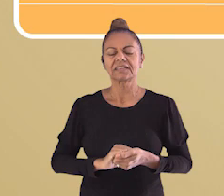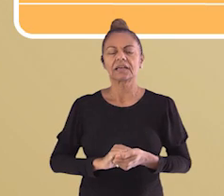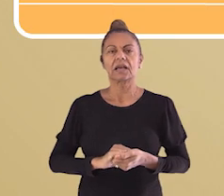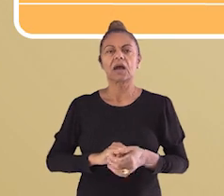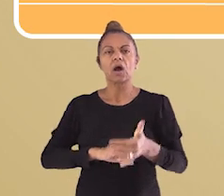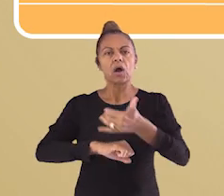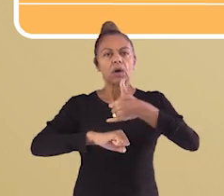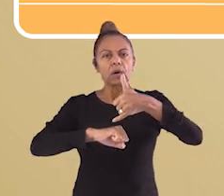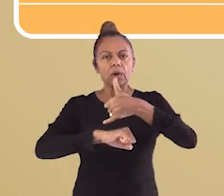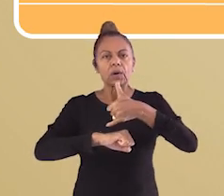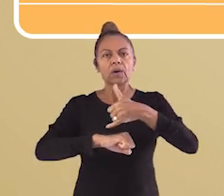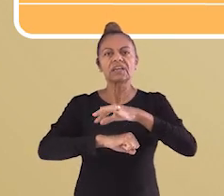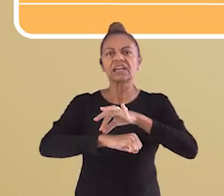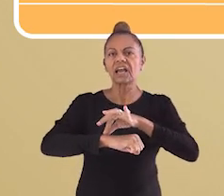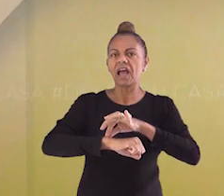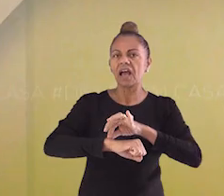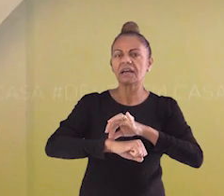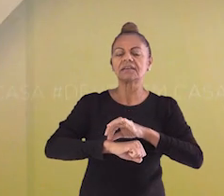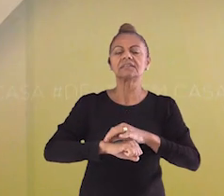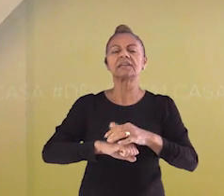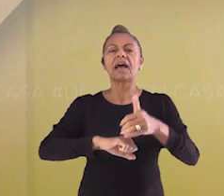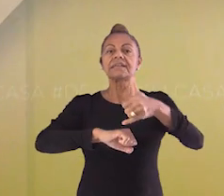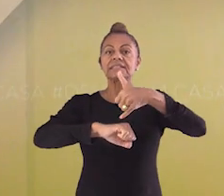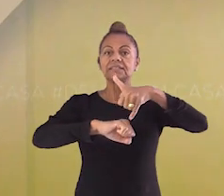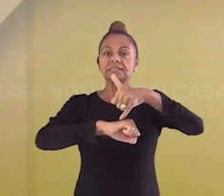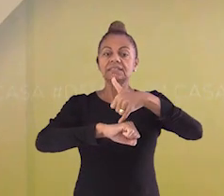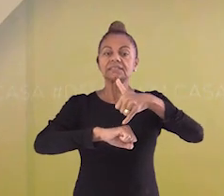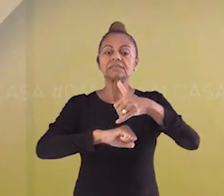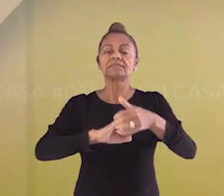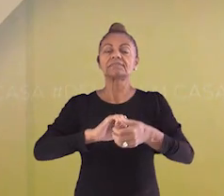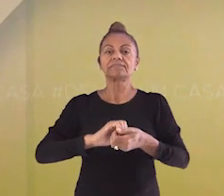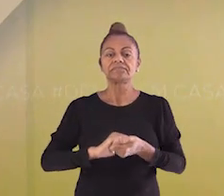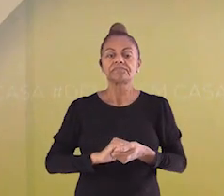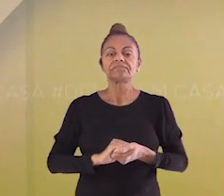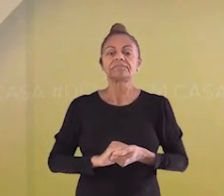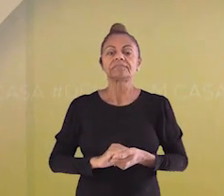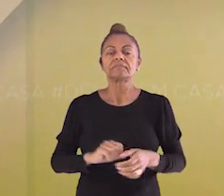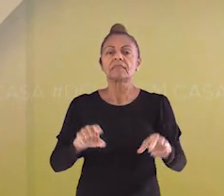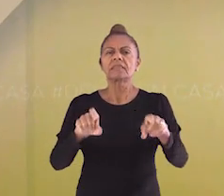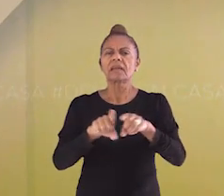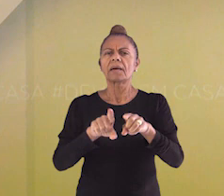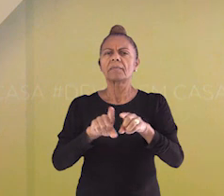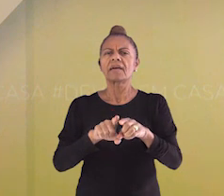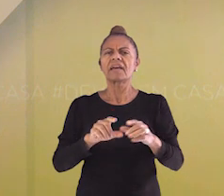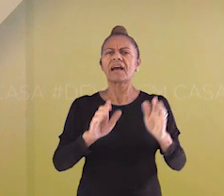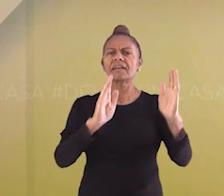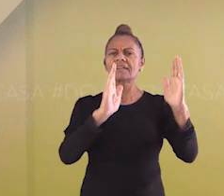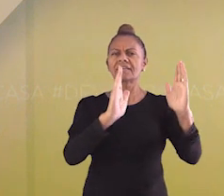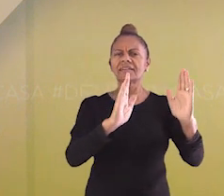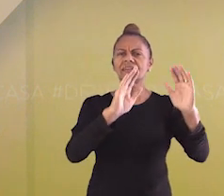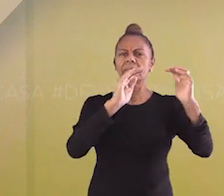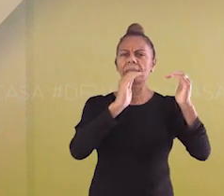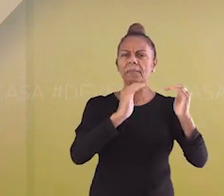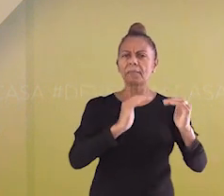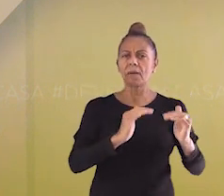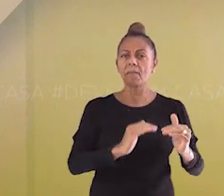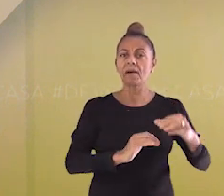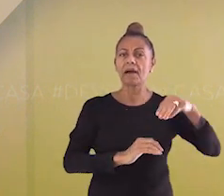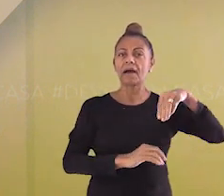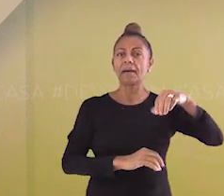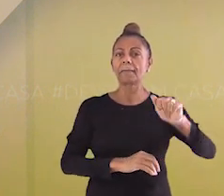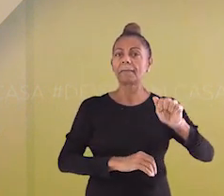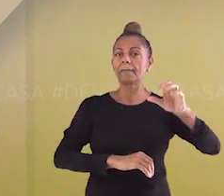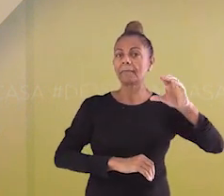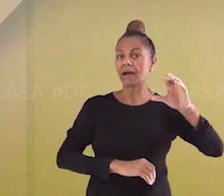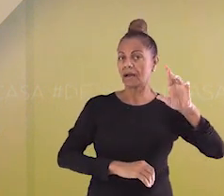gordura, e azeite. Se a gente citou os integrantes dos macronutrientes, agora a gente vai partir para aquele que a